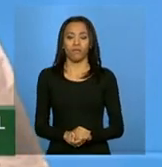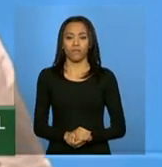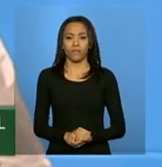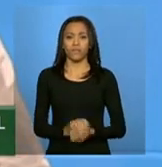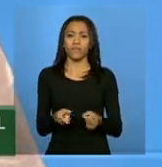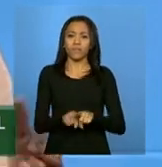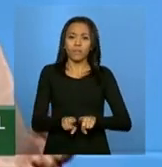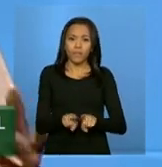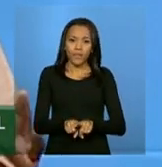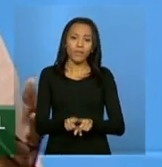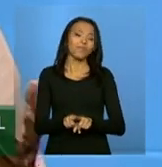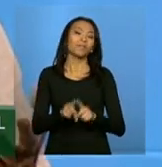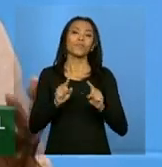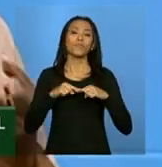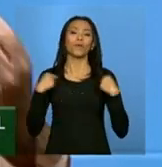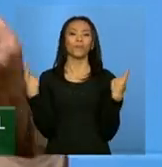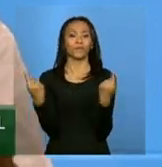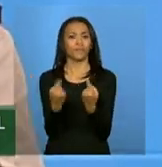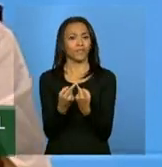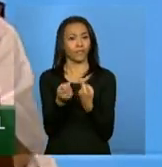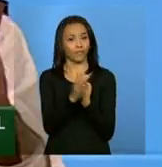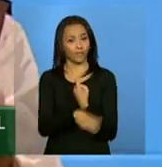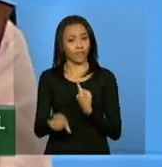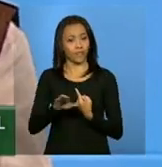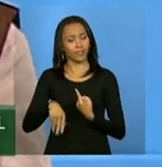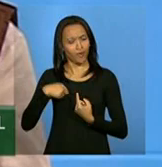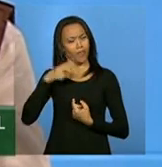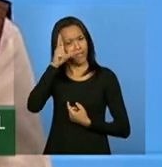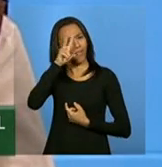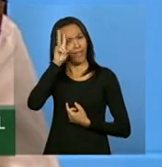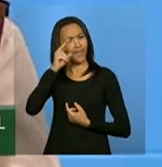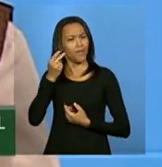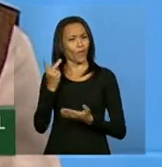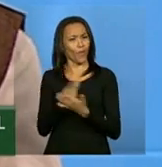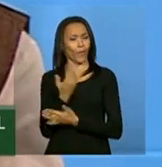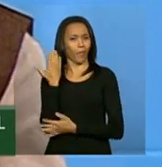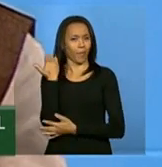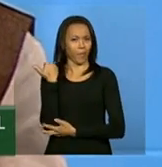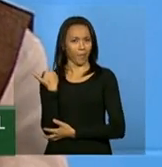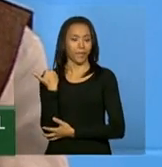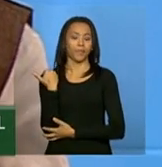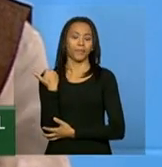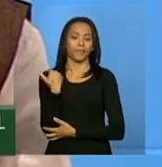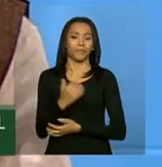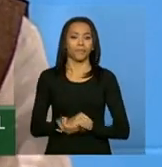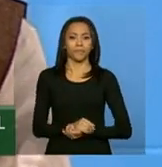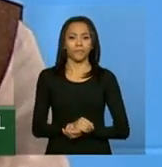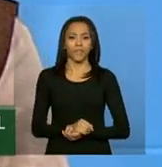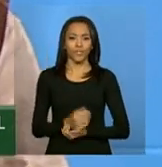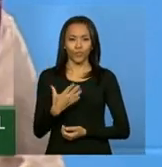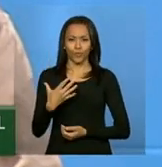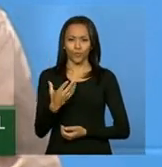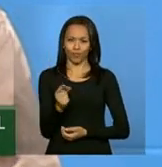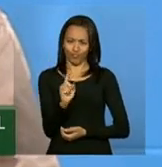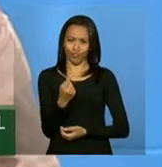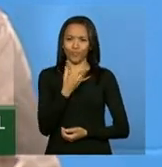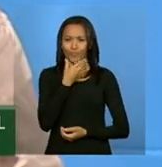E também me reuni com crianças, ainda me lembro a energia de um garotinho,